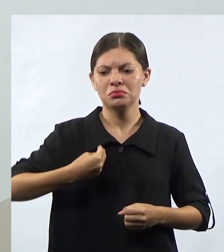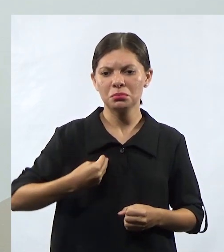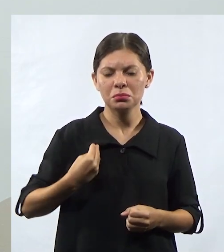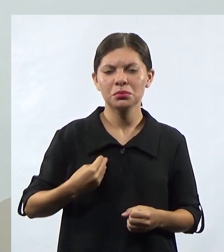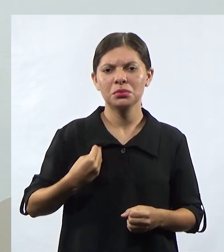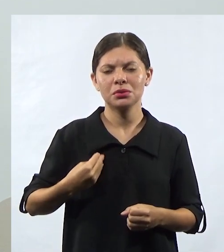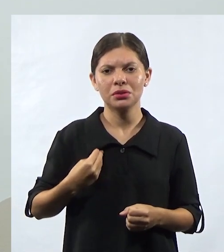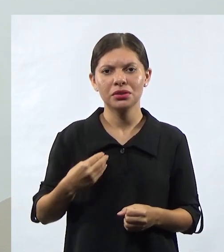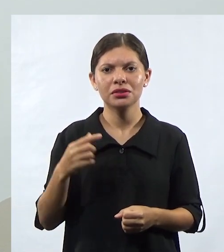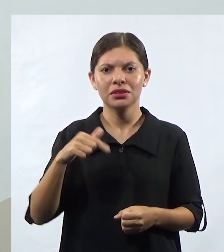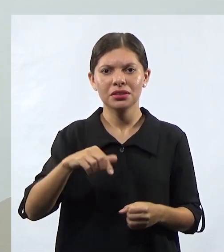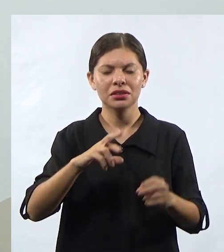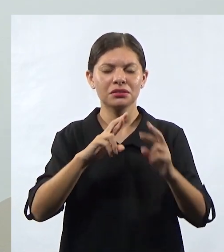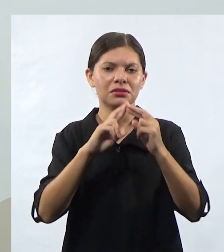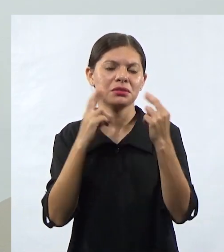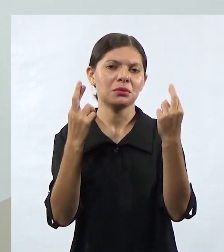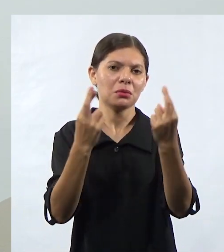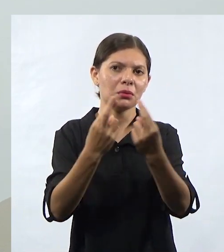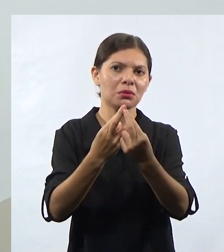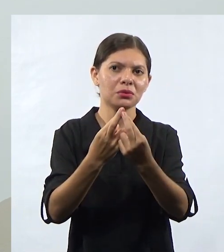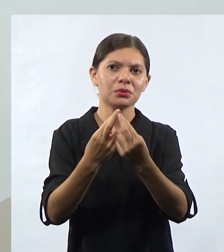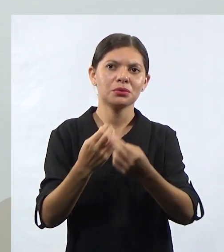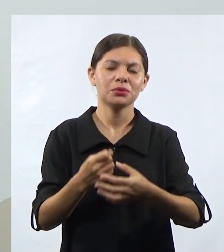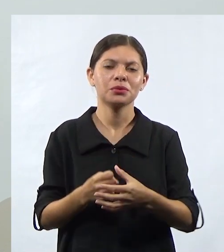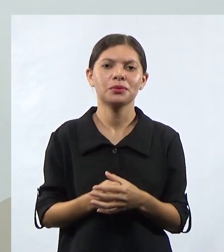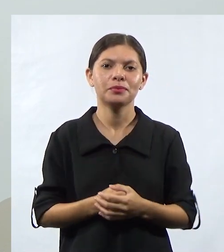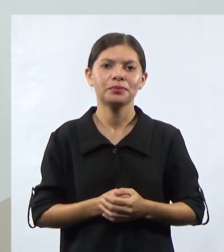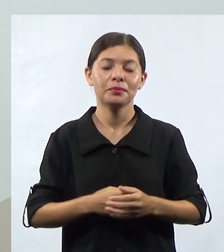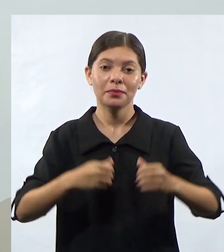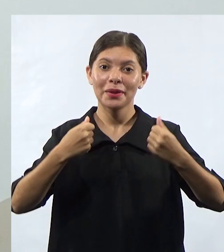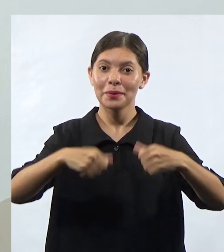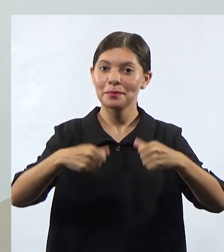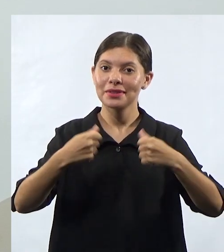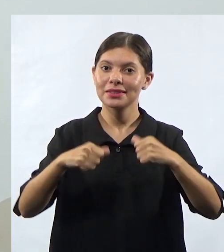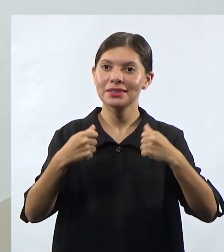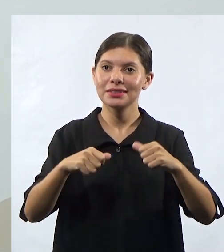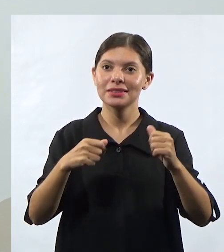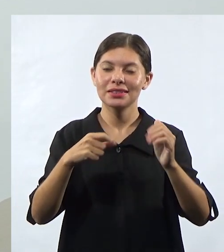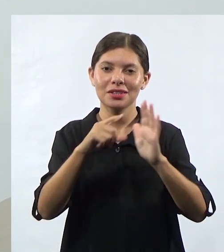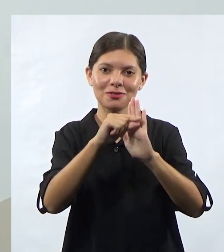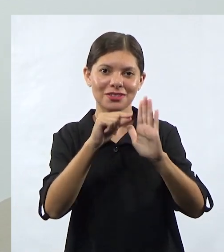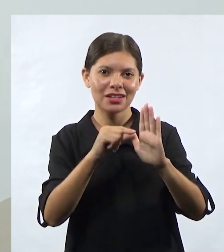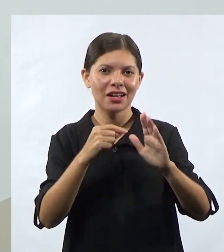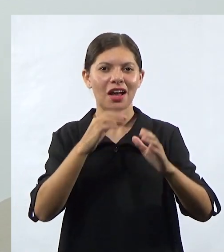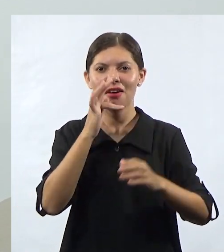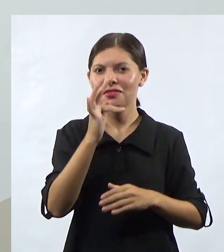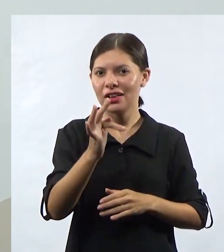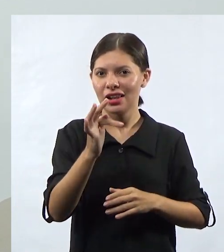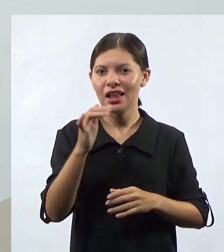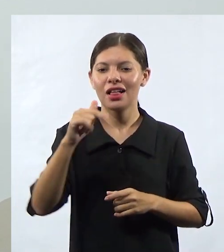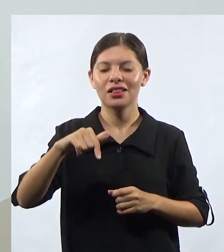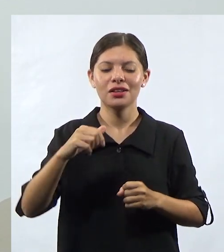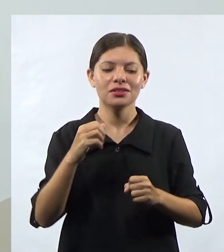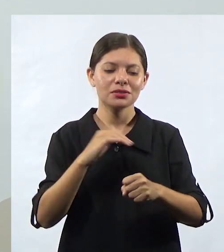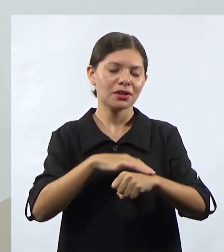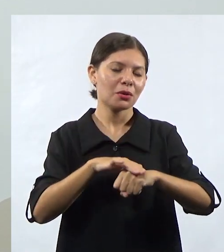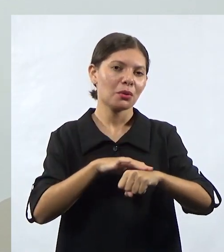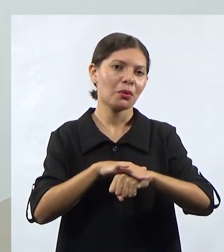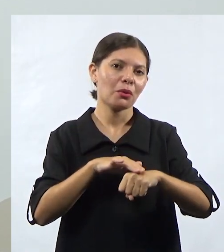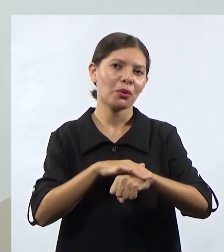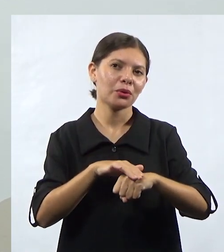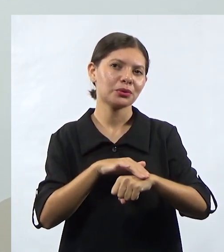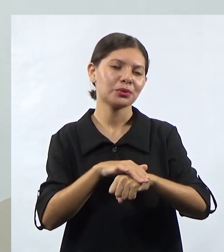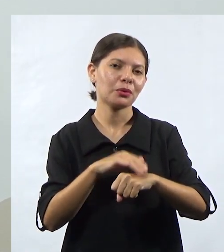nos encontros e que então faz, portanto, necessário você destacar isso. Olha, o nosso encontro, a intenção